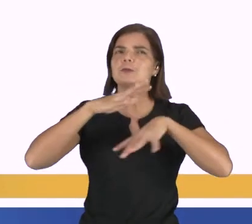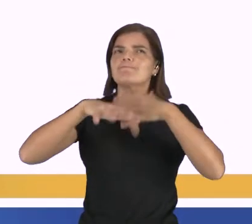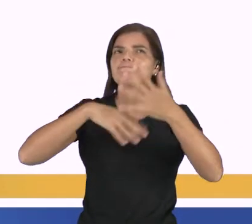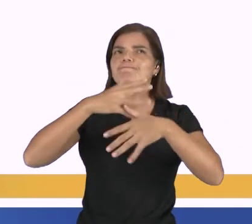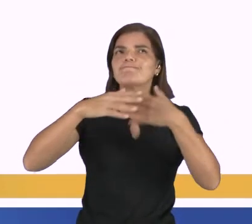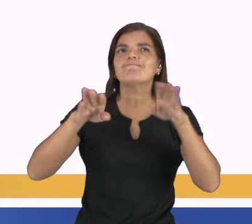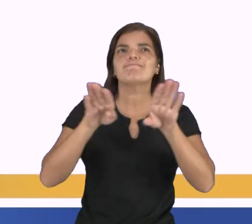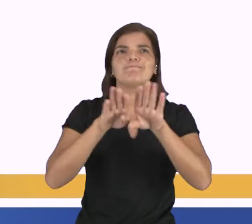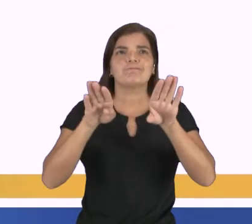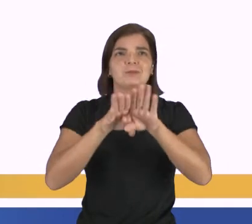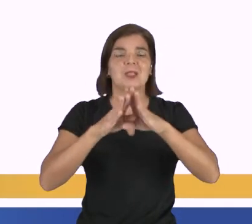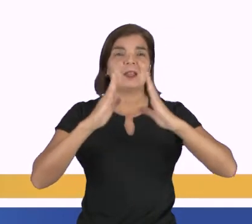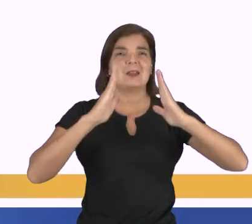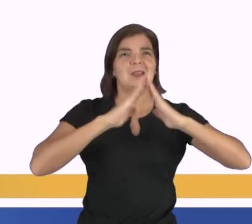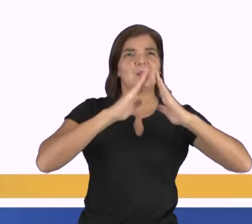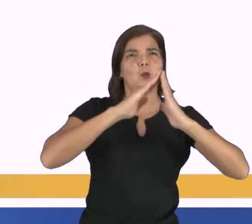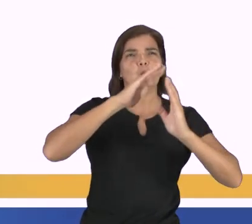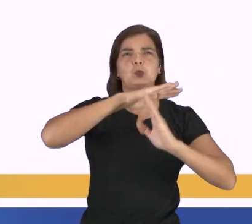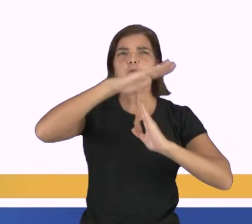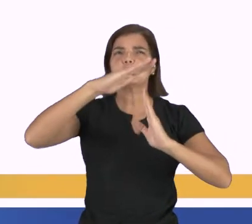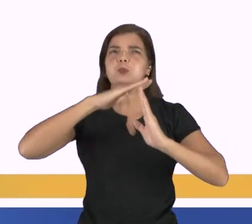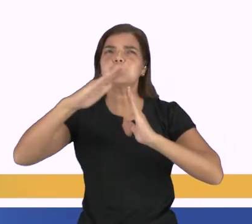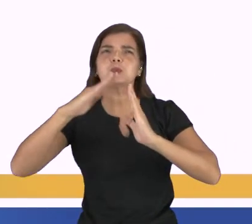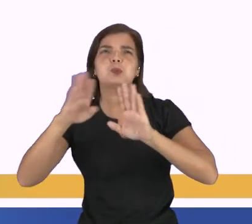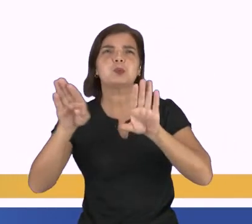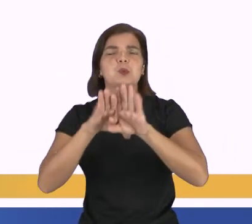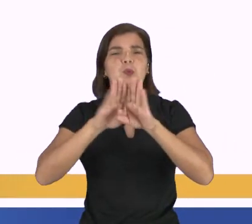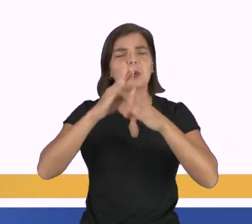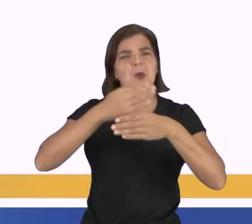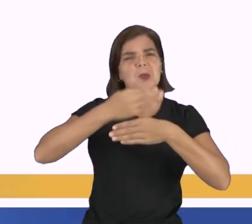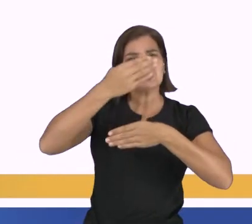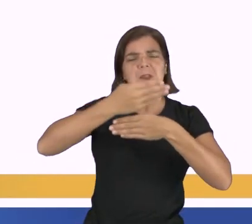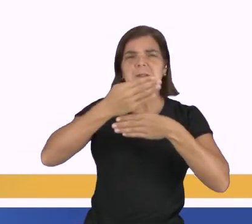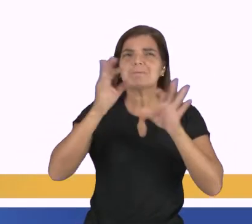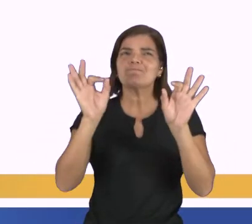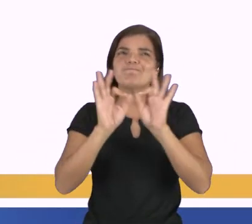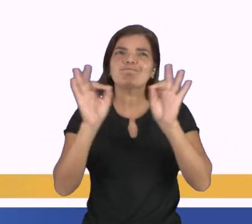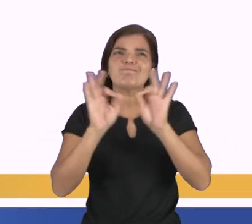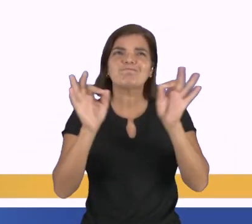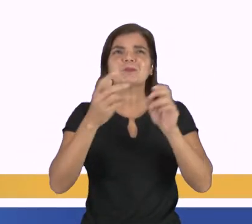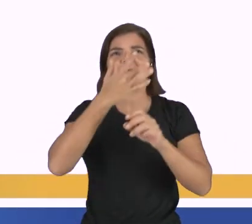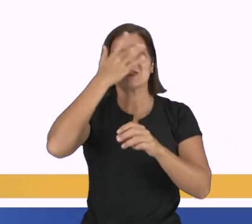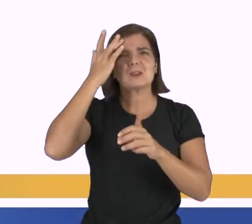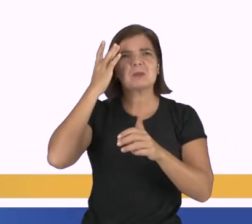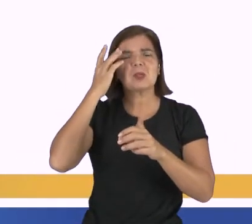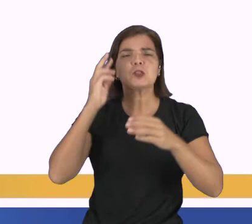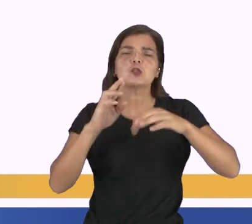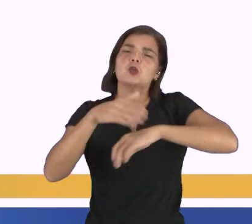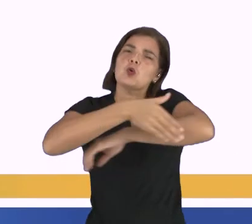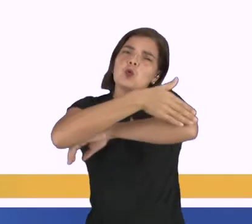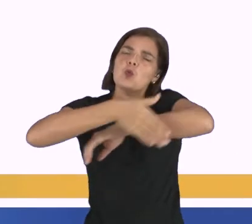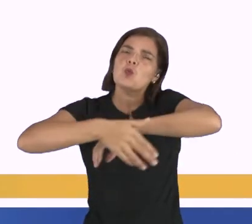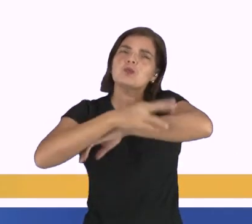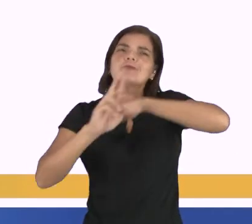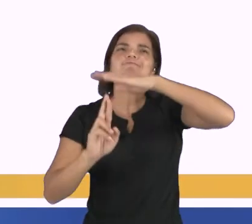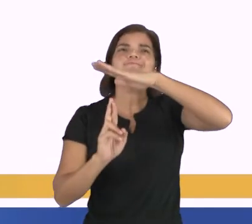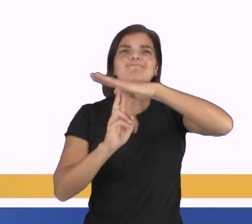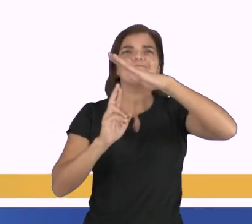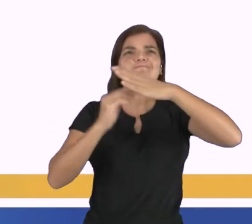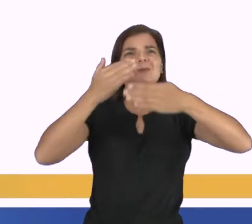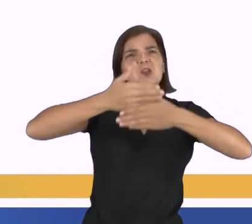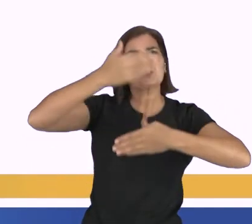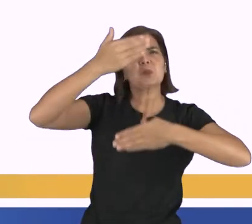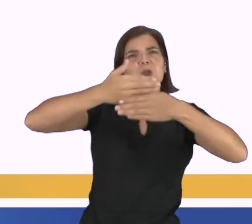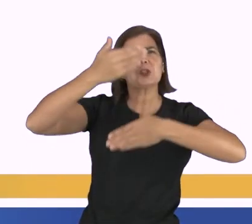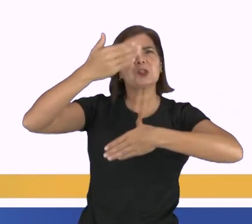espalhados, destelhadas estão as casas, incandescentes estão seus muros, vermes abundam por ruas e praças, e as paredes